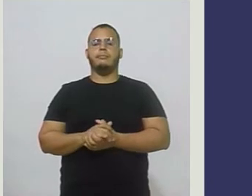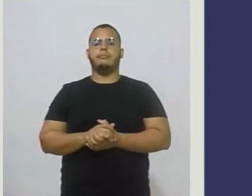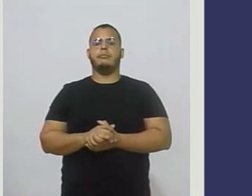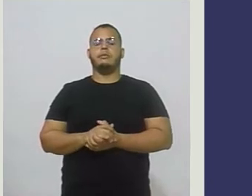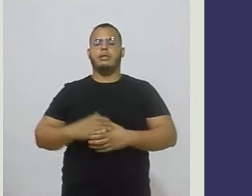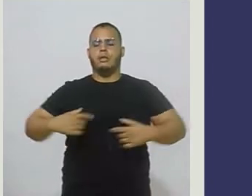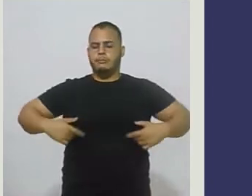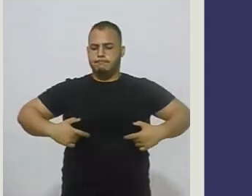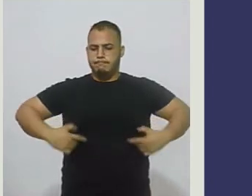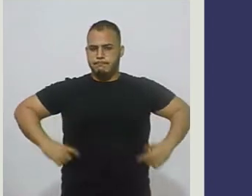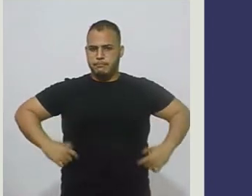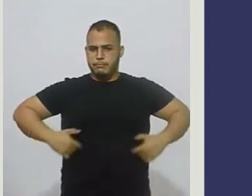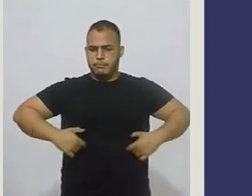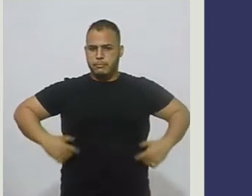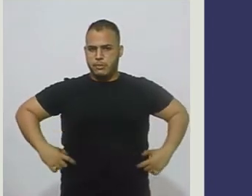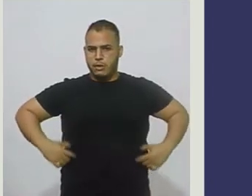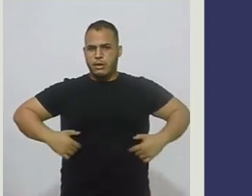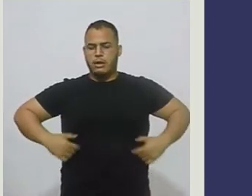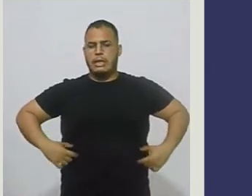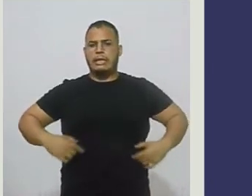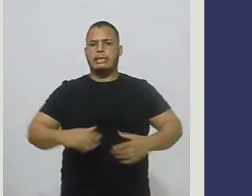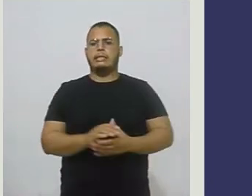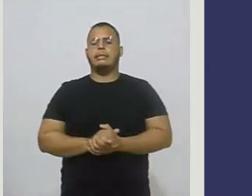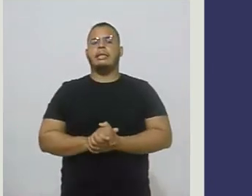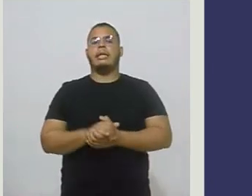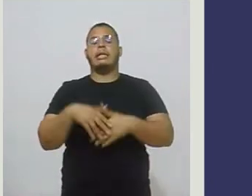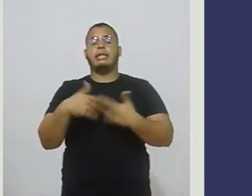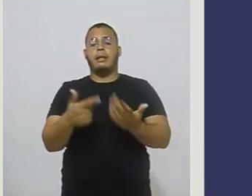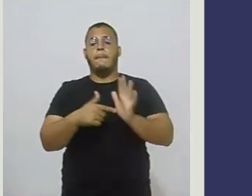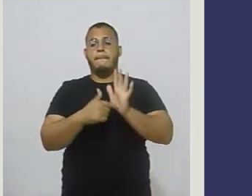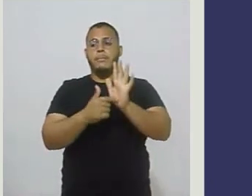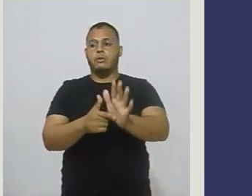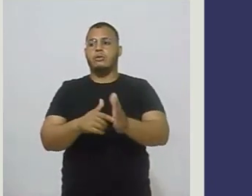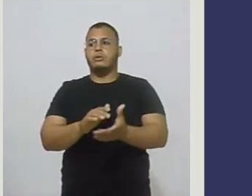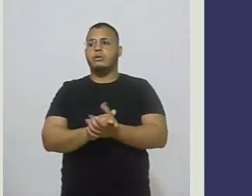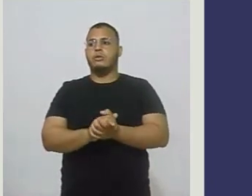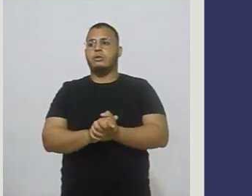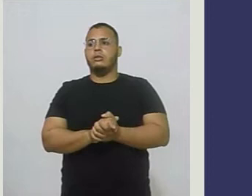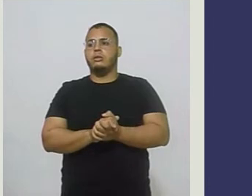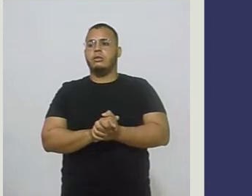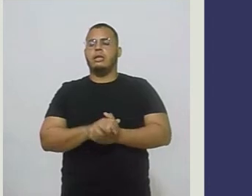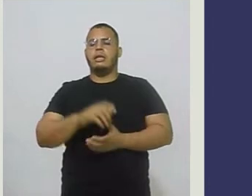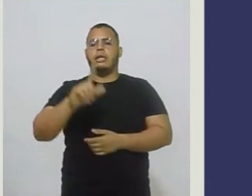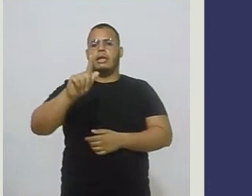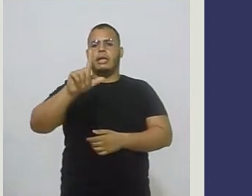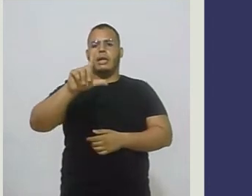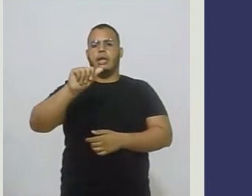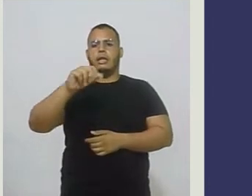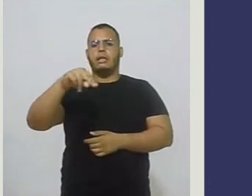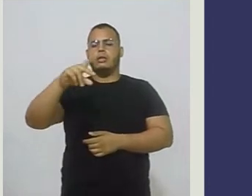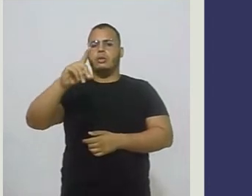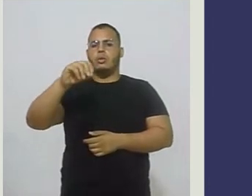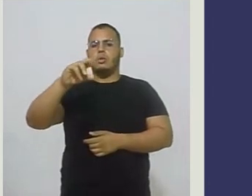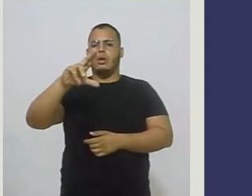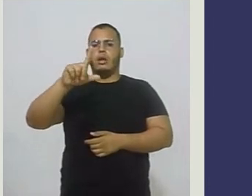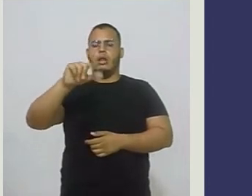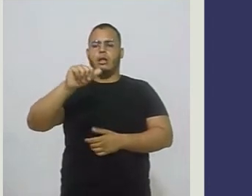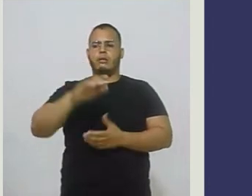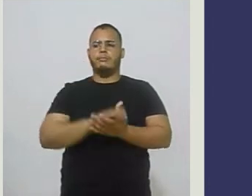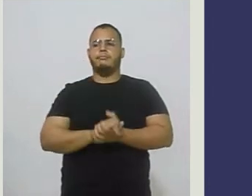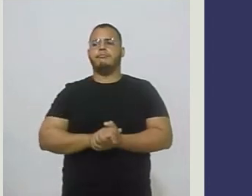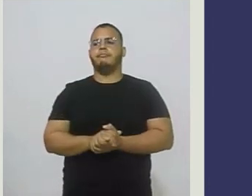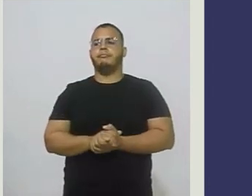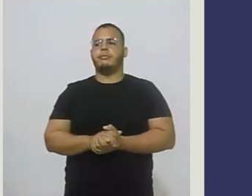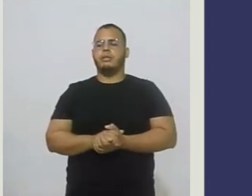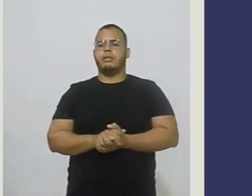rins. Aqui a gente consegue ver, os rins. Em cima desses rins tem essa glândula aqui que parece uma camada de gordura.